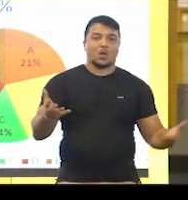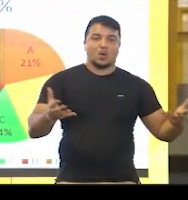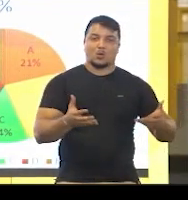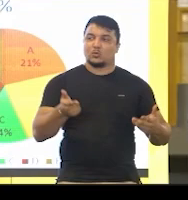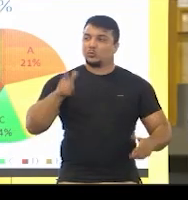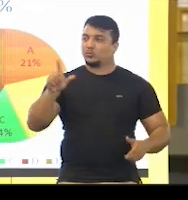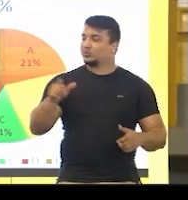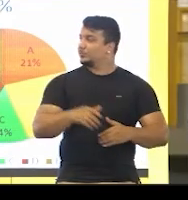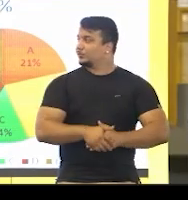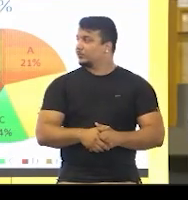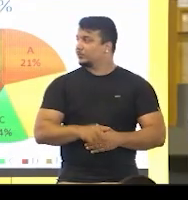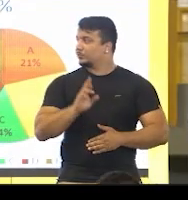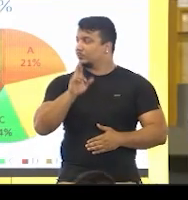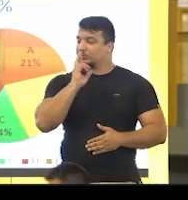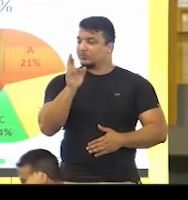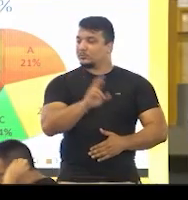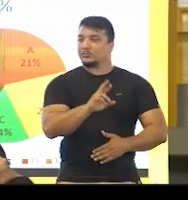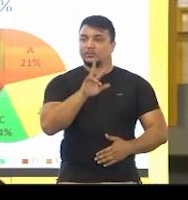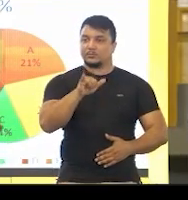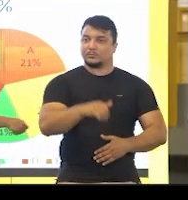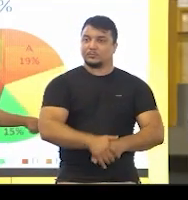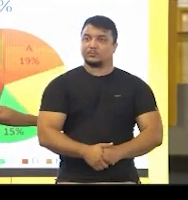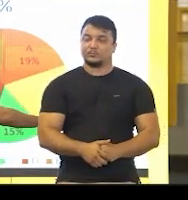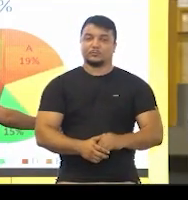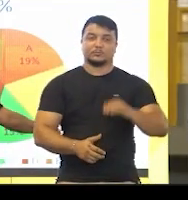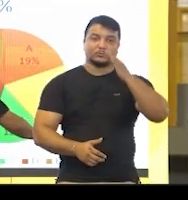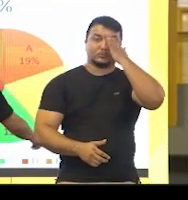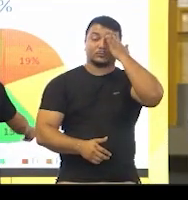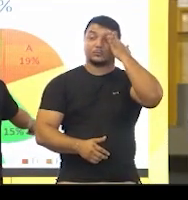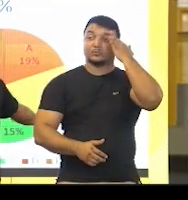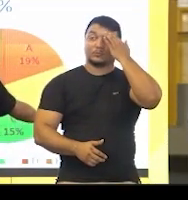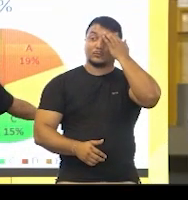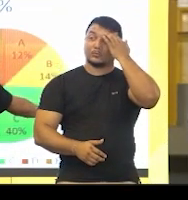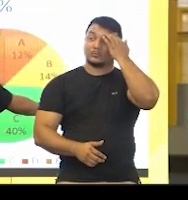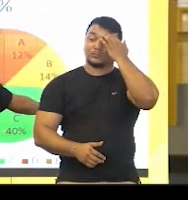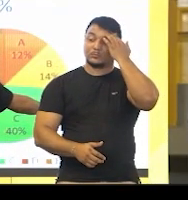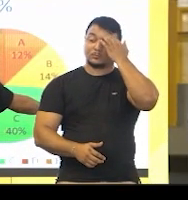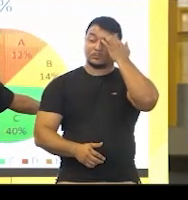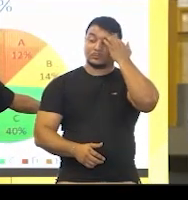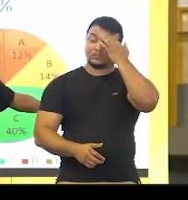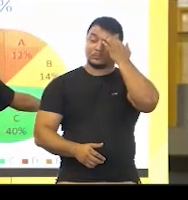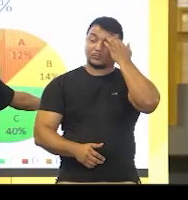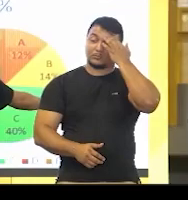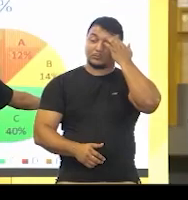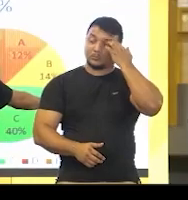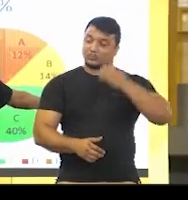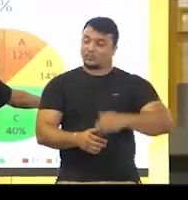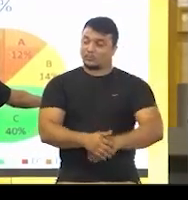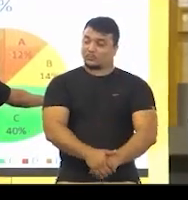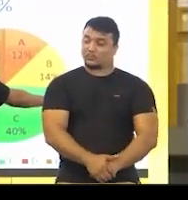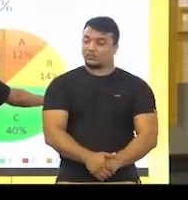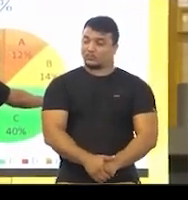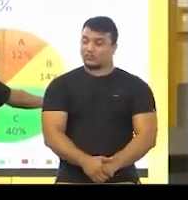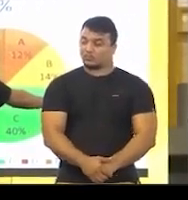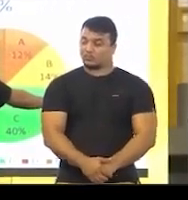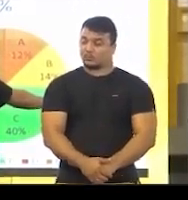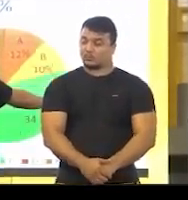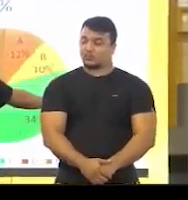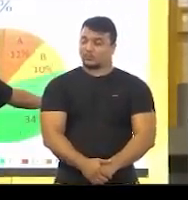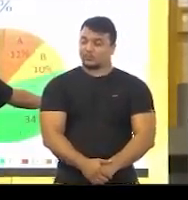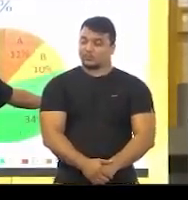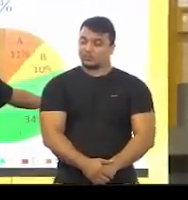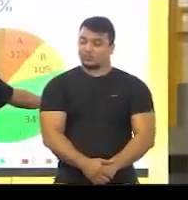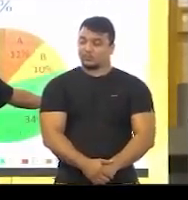agora. GG vai resolver uma com vocês, tá bom? E aí depois a gente volta. Vou passar lá para dele, ó. Show. Vamos lá.